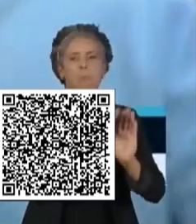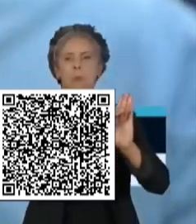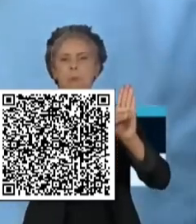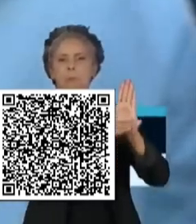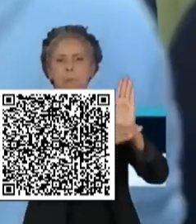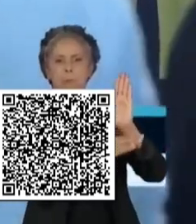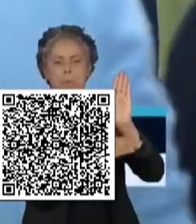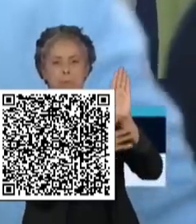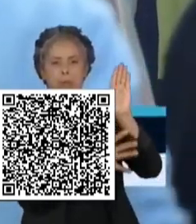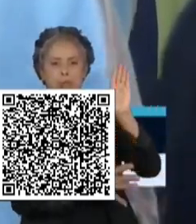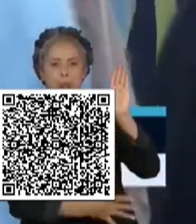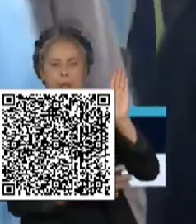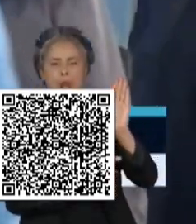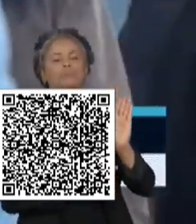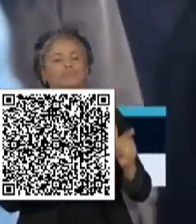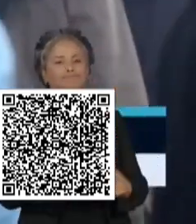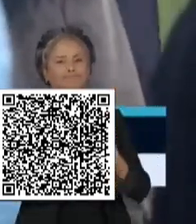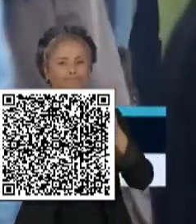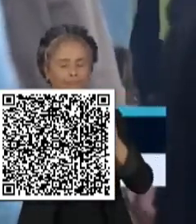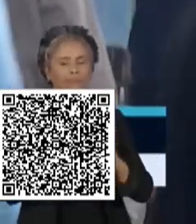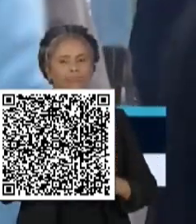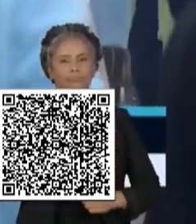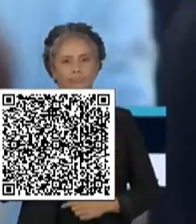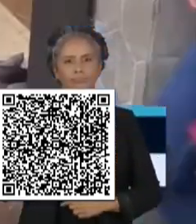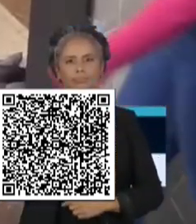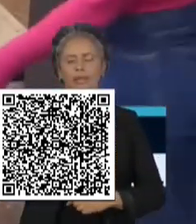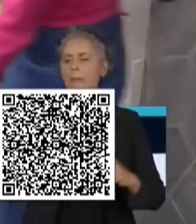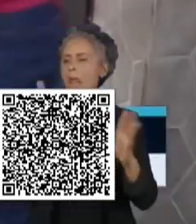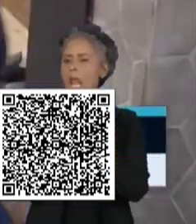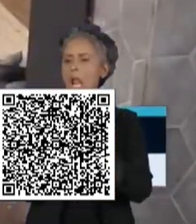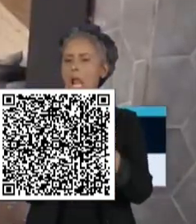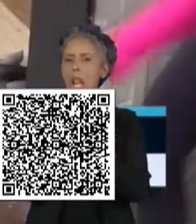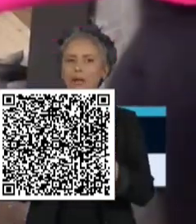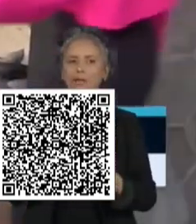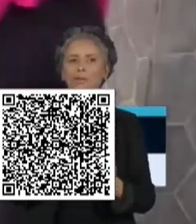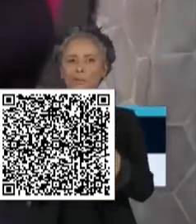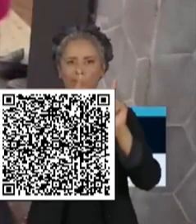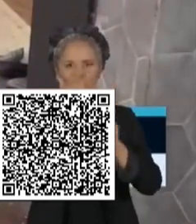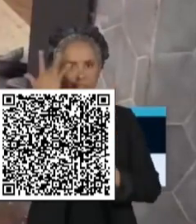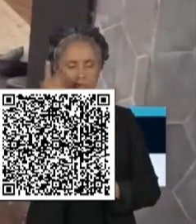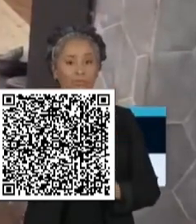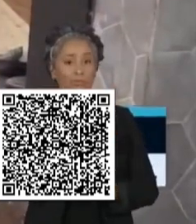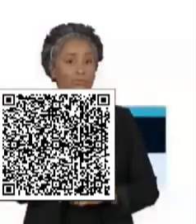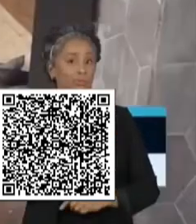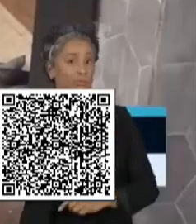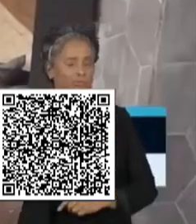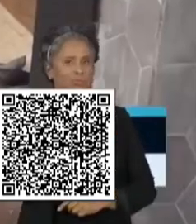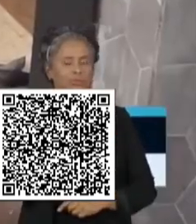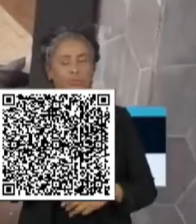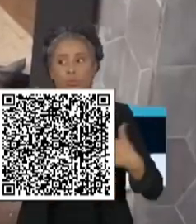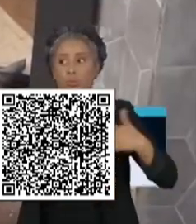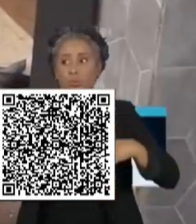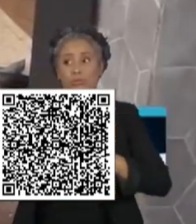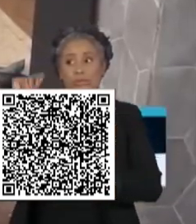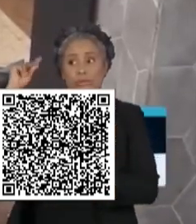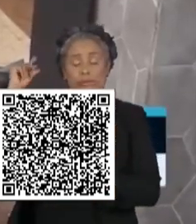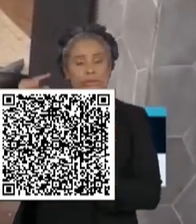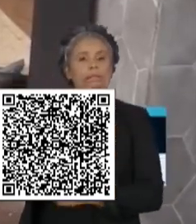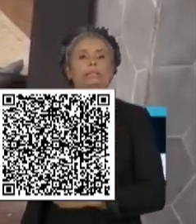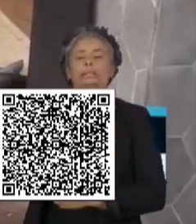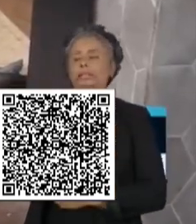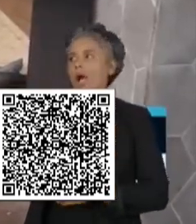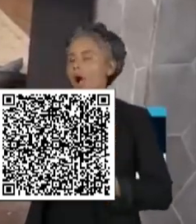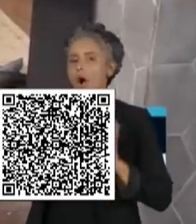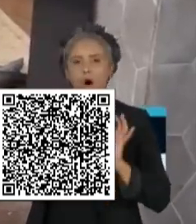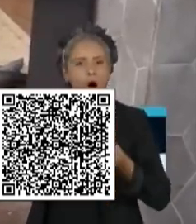comum encontrar quem já esteve ou está com o nome sujo. Já caí já faz um tempo por causa do FIES. Você está com o nome negativado, é